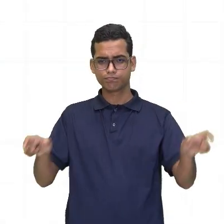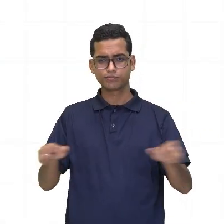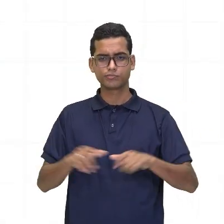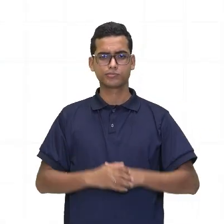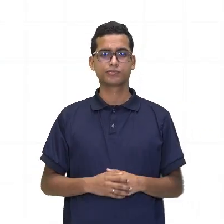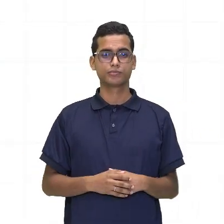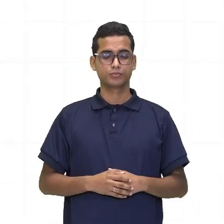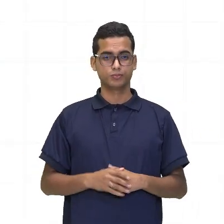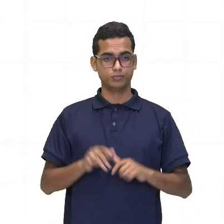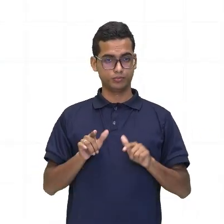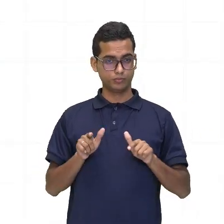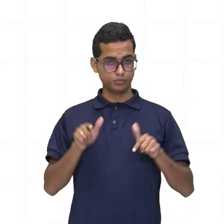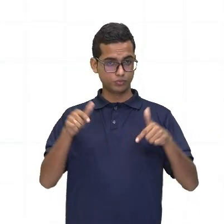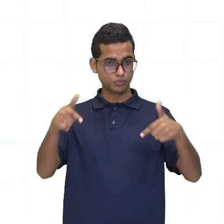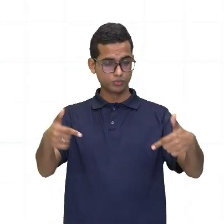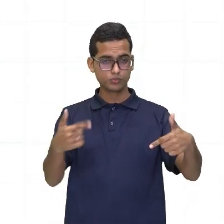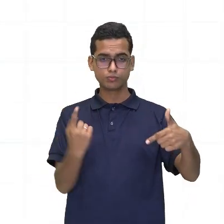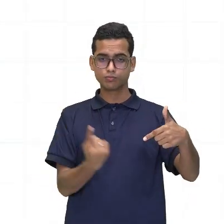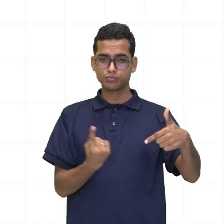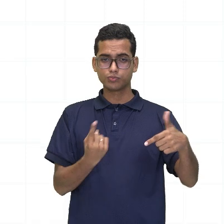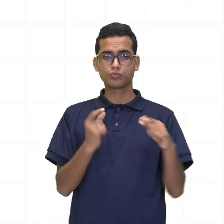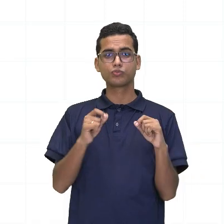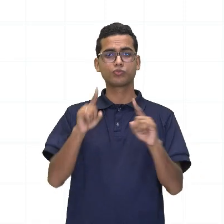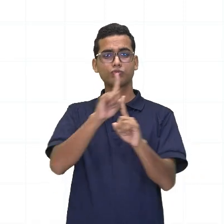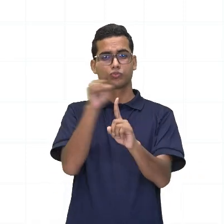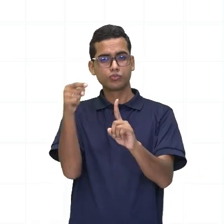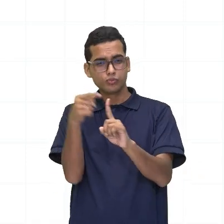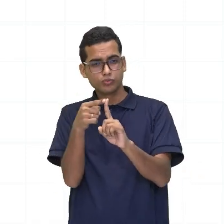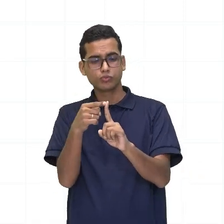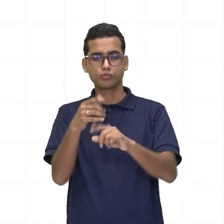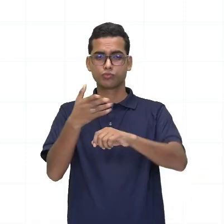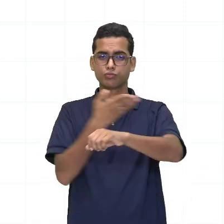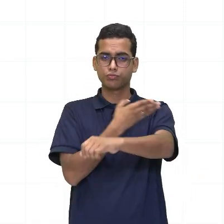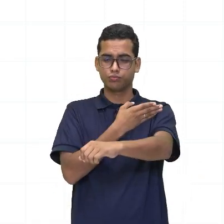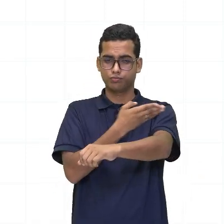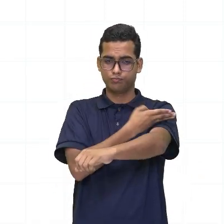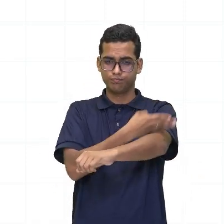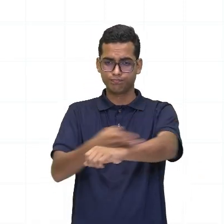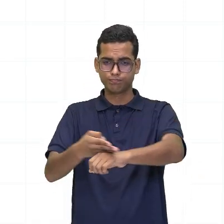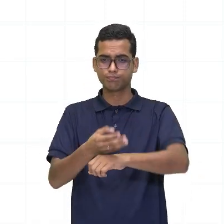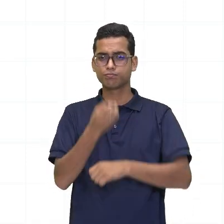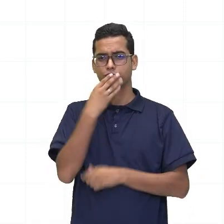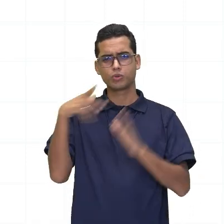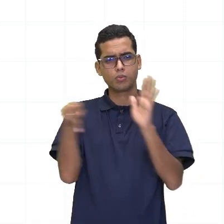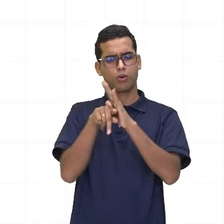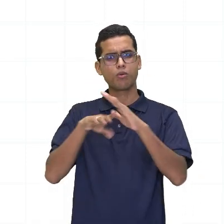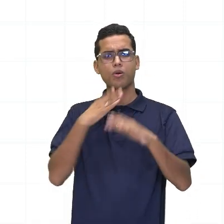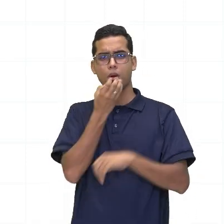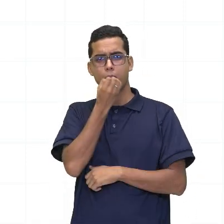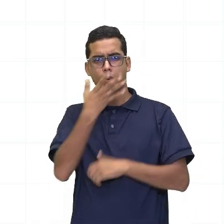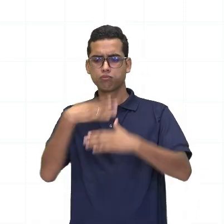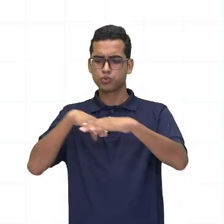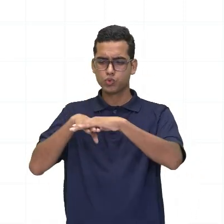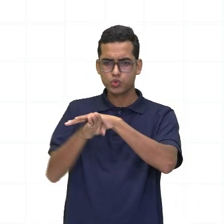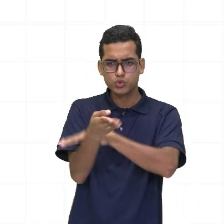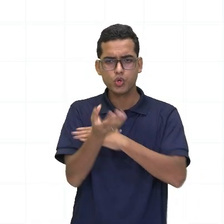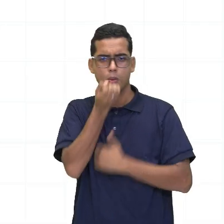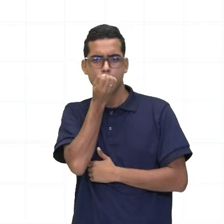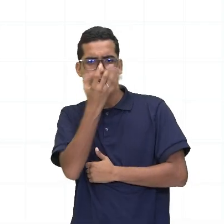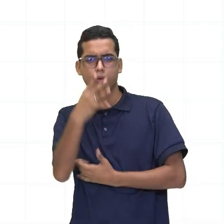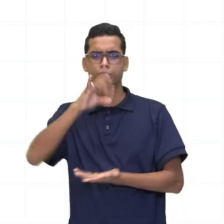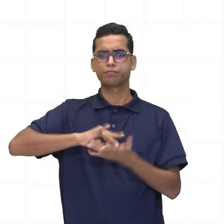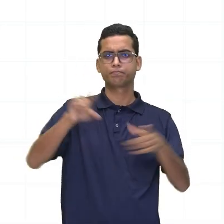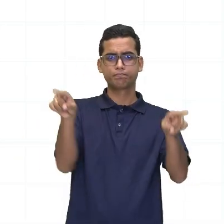Ações individuais que visam a incorporação de bons hábitos a fim de produzir um ambiente saudável. Então,